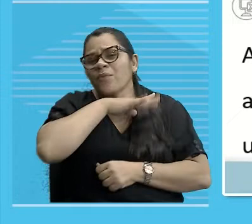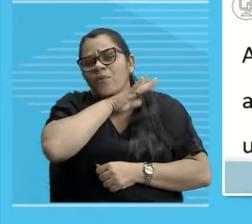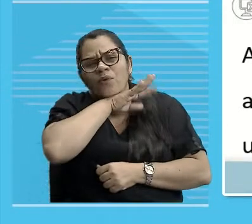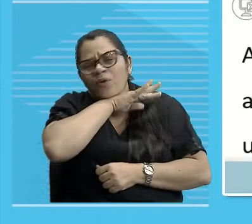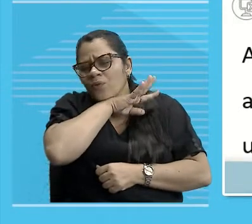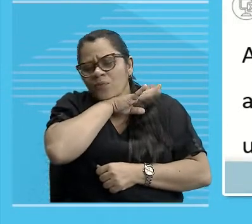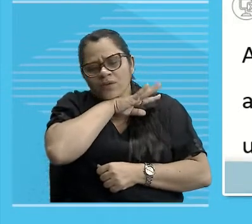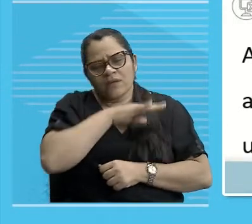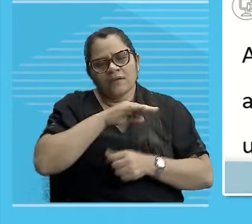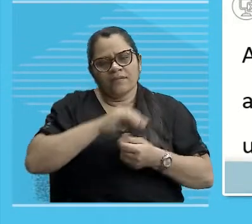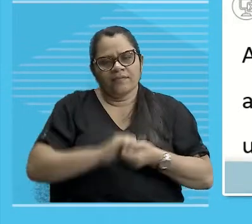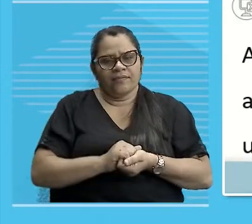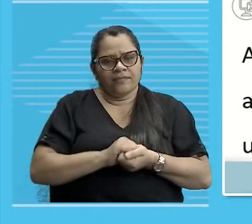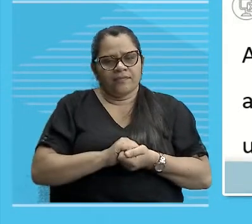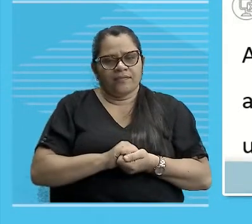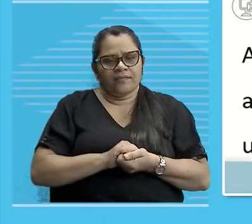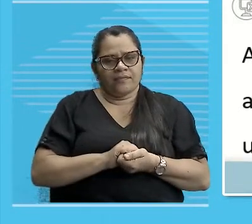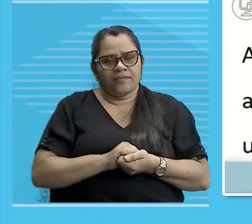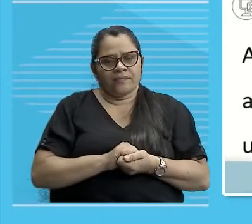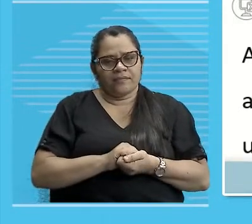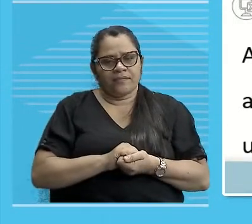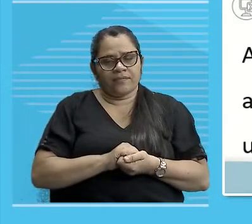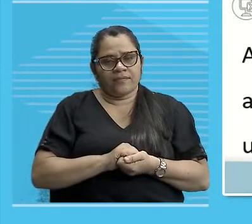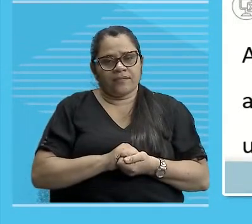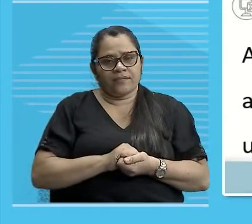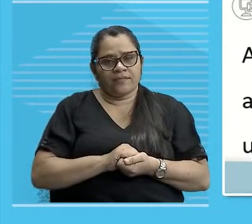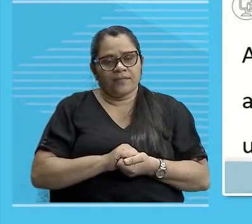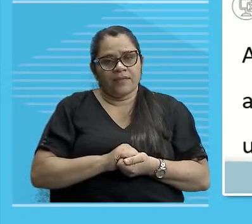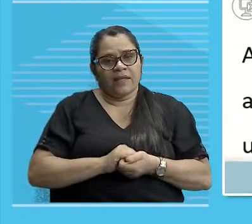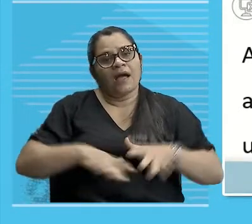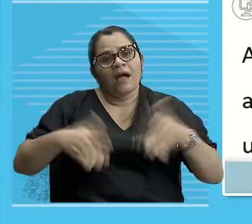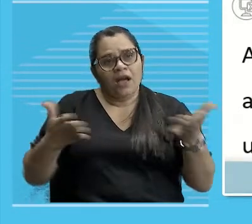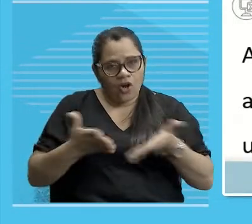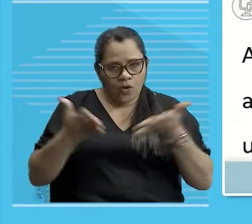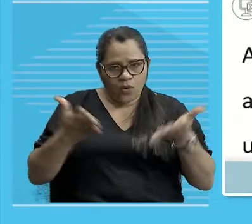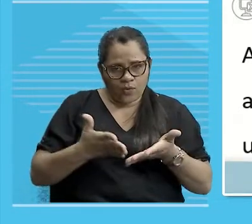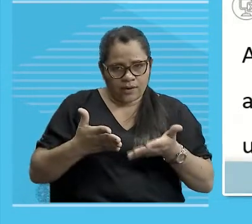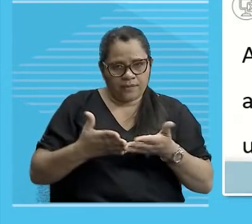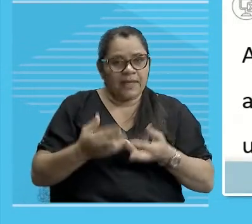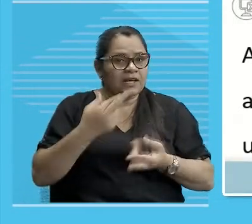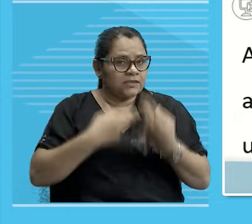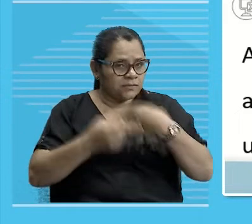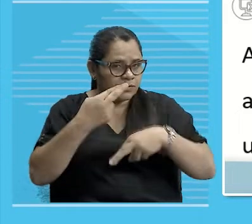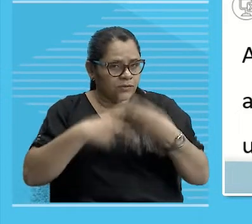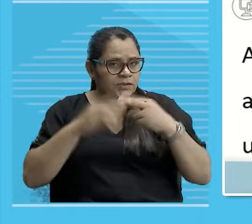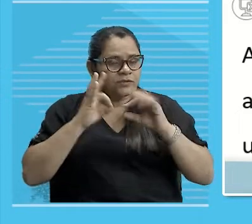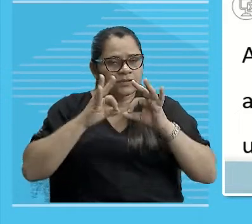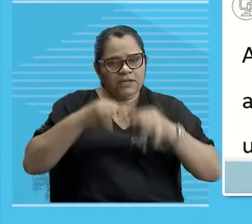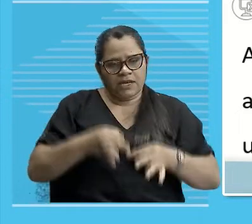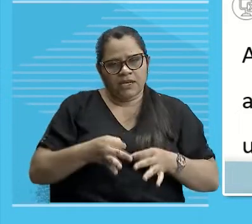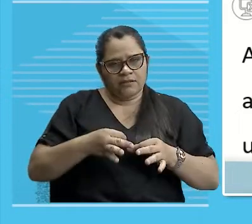conseguir. Agora me diga com sinceridade, rapaz, não é bom quando você